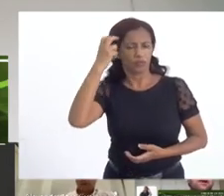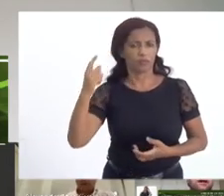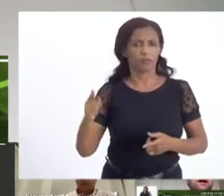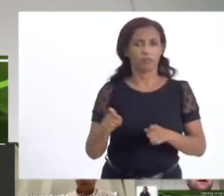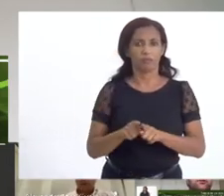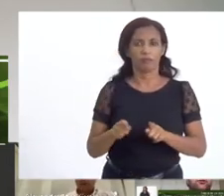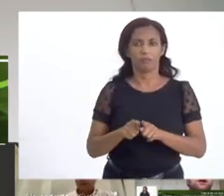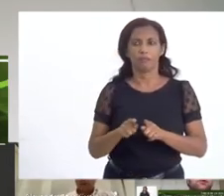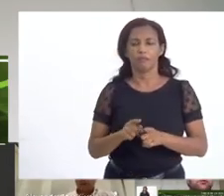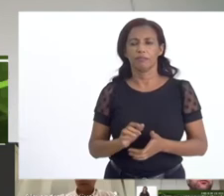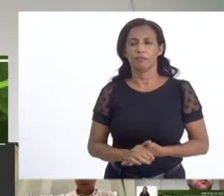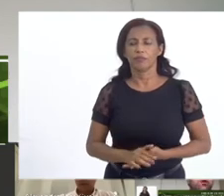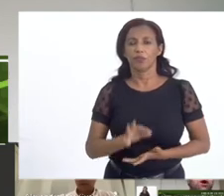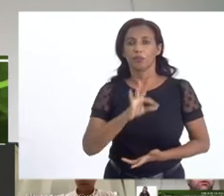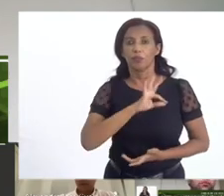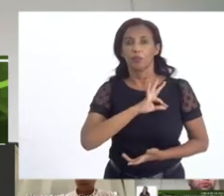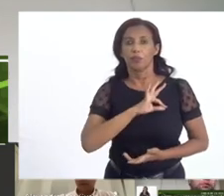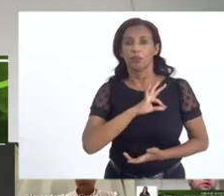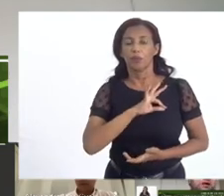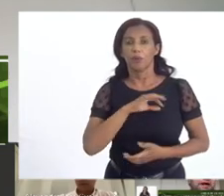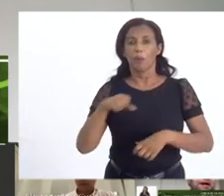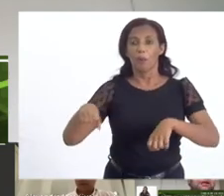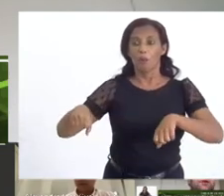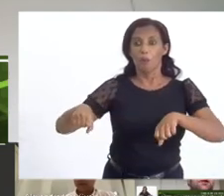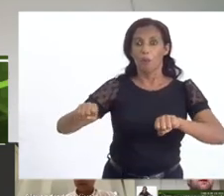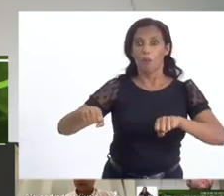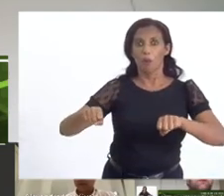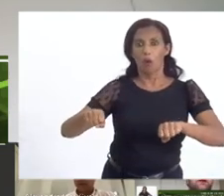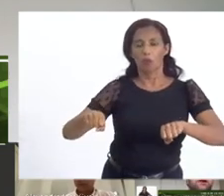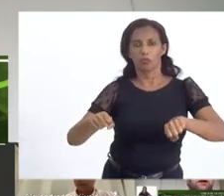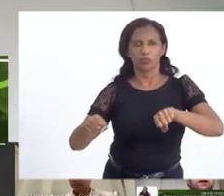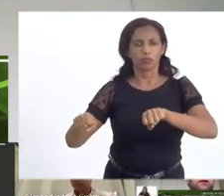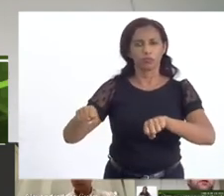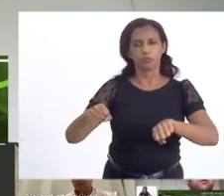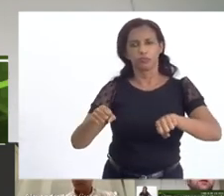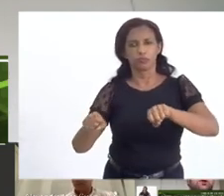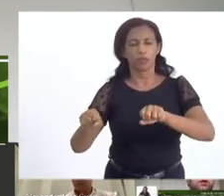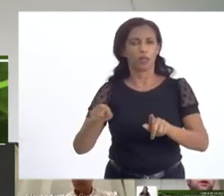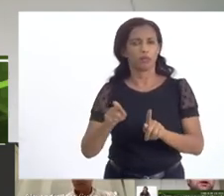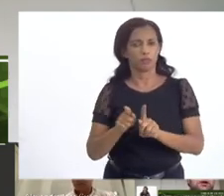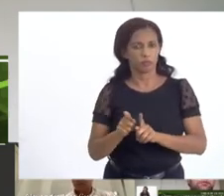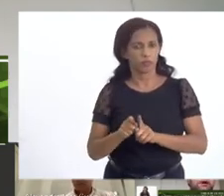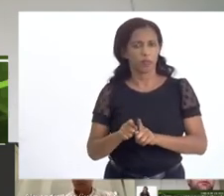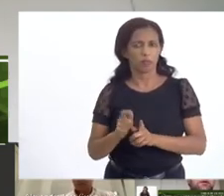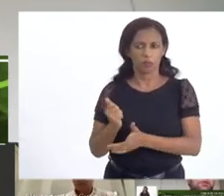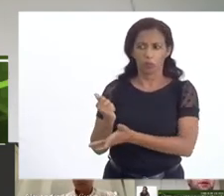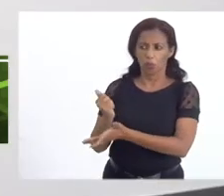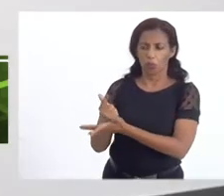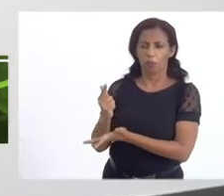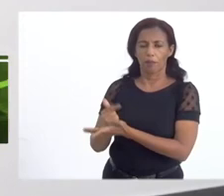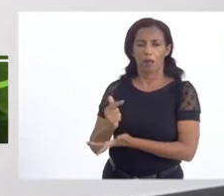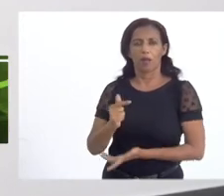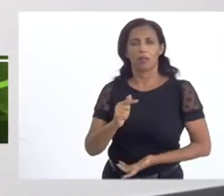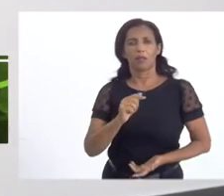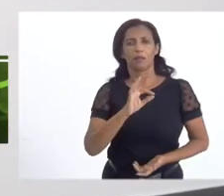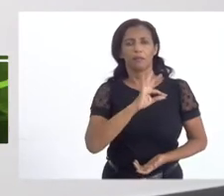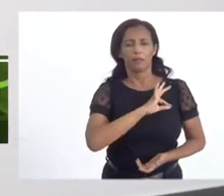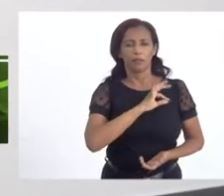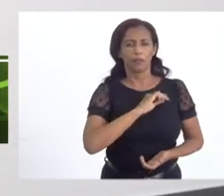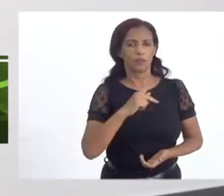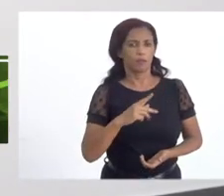e também do policiamento por motocicletas, que estão sendo adquiridas pela Polícia Militar.